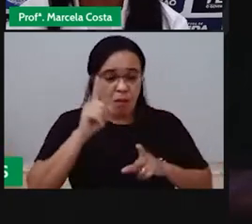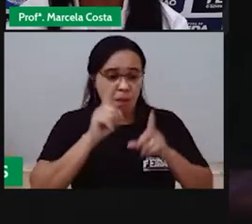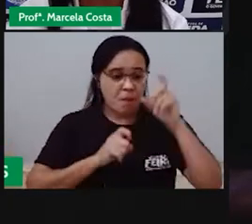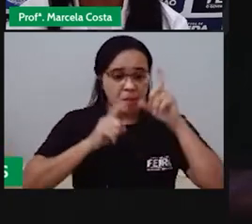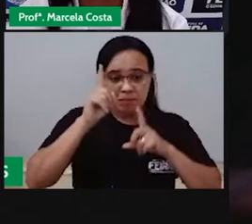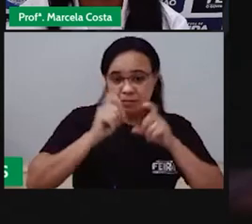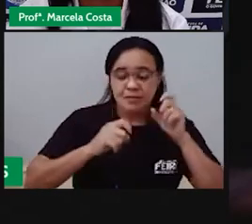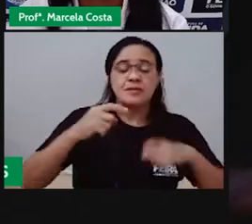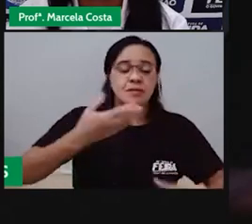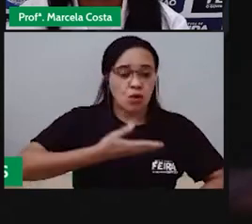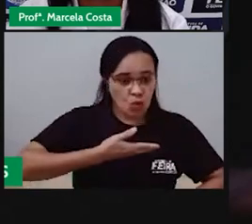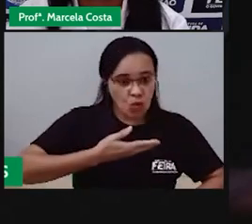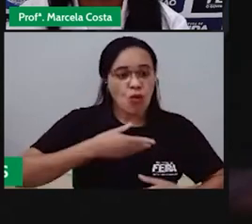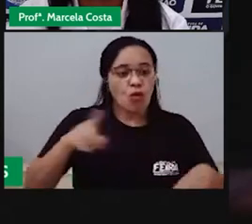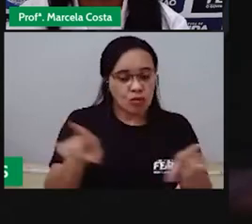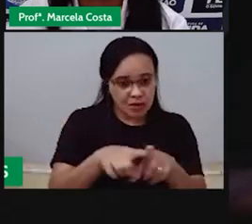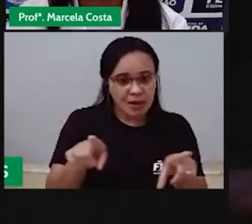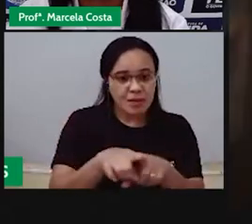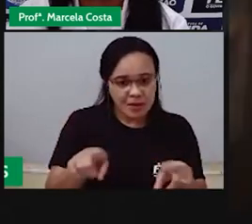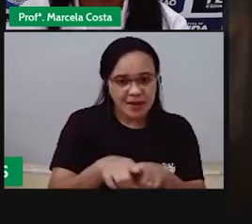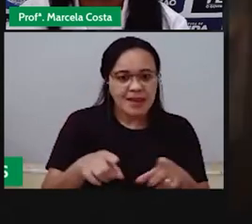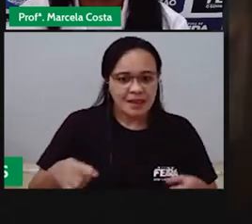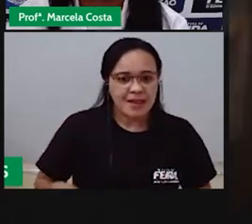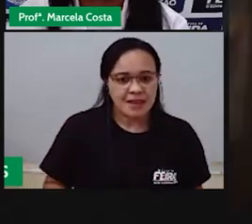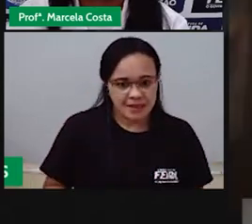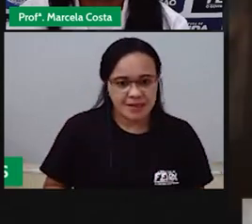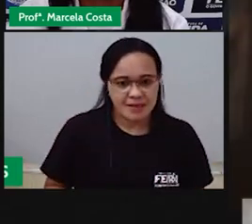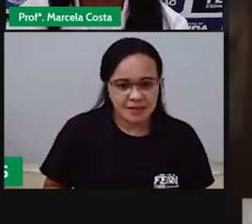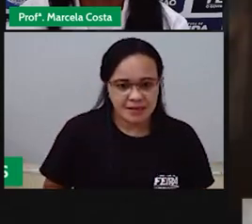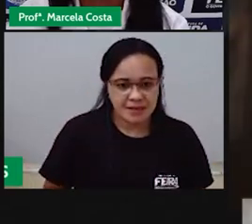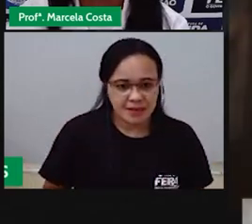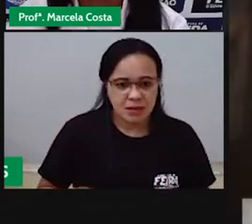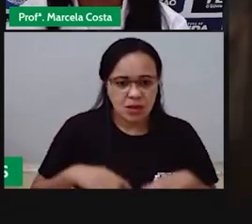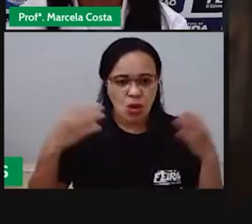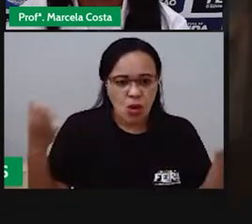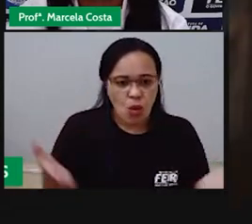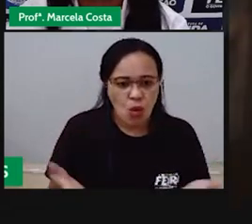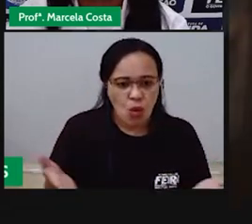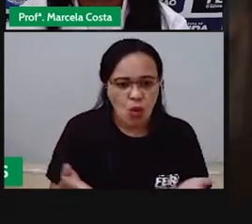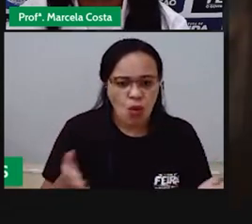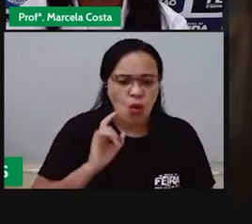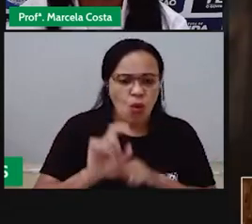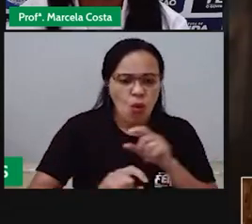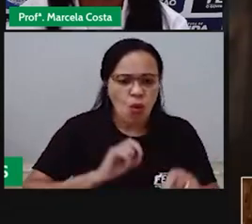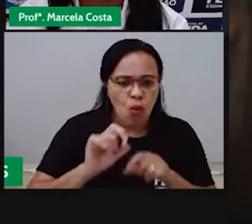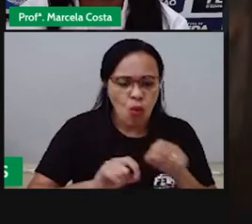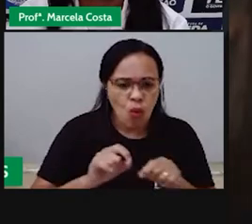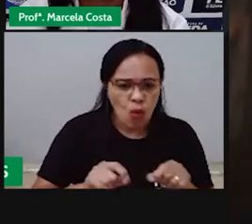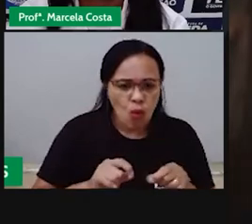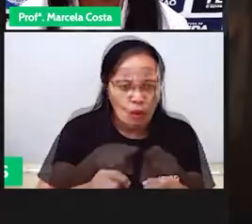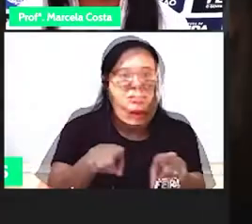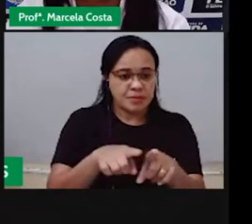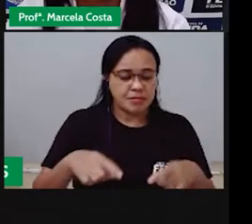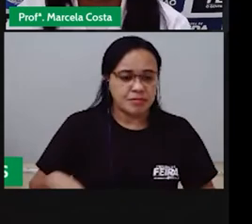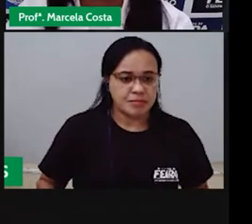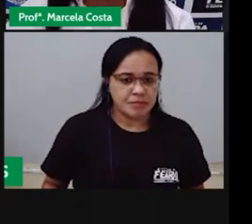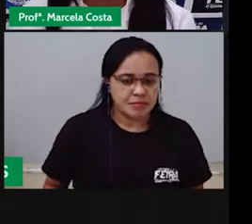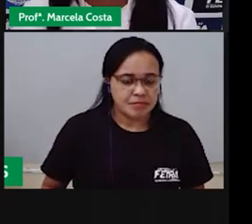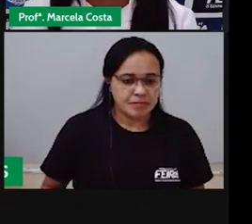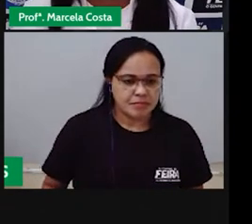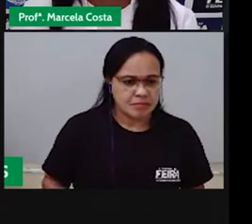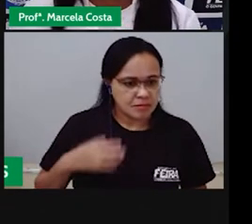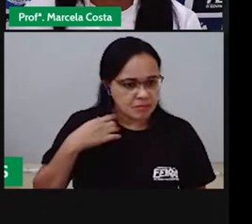era o bando de Lampião. Existe toda uma produção hoje da arte vinculada à vestimenta.